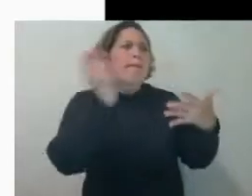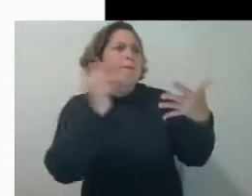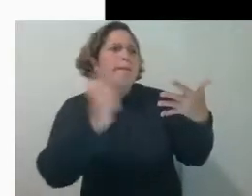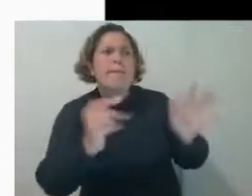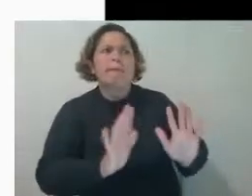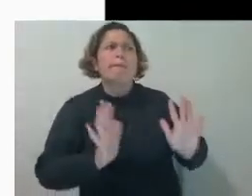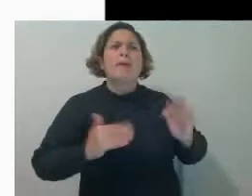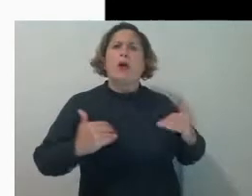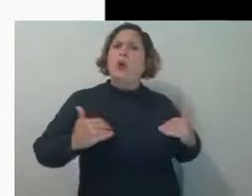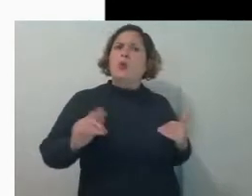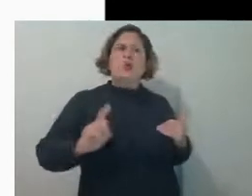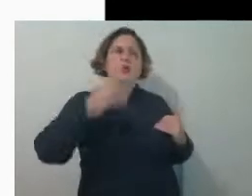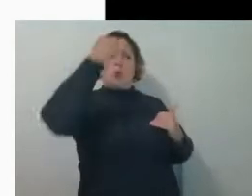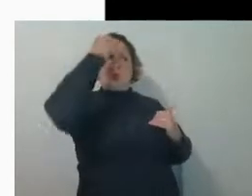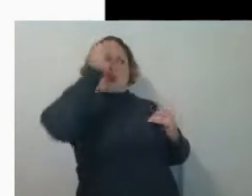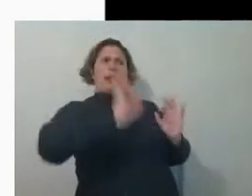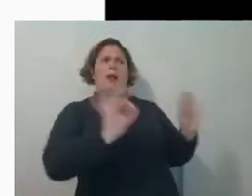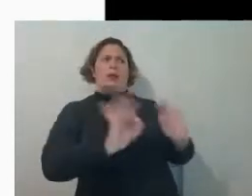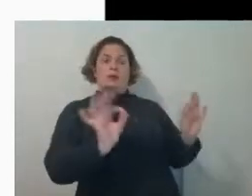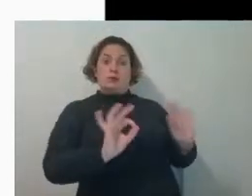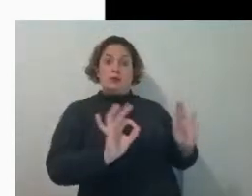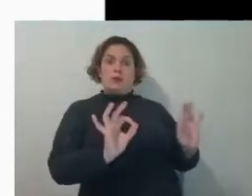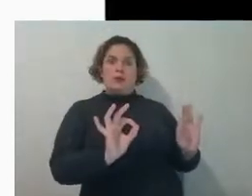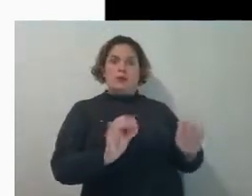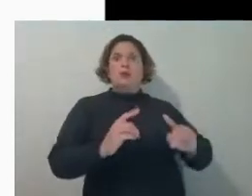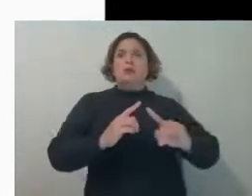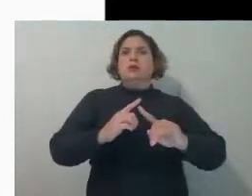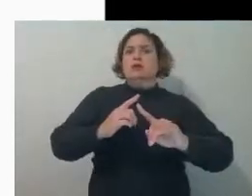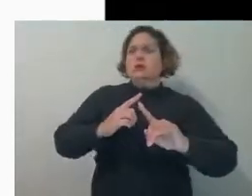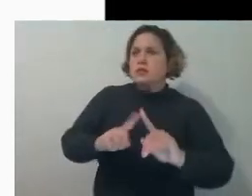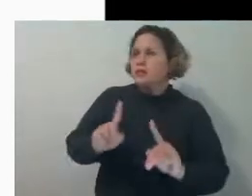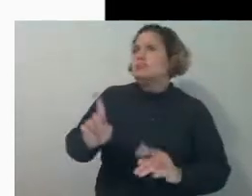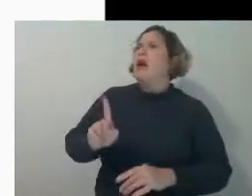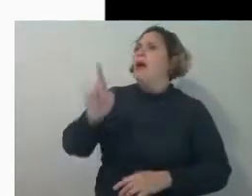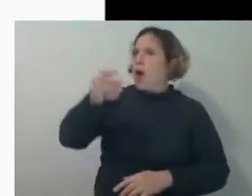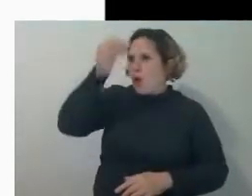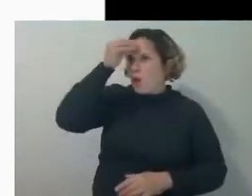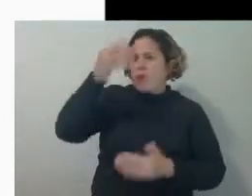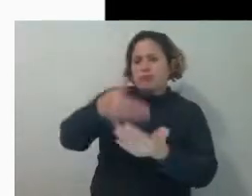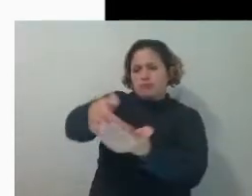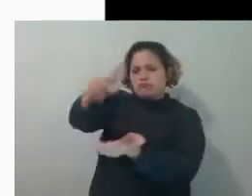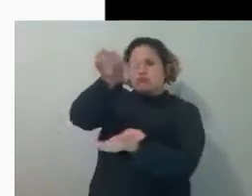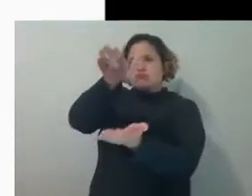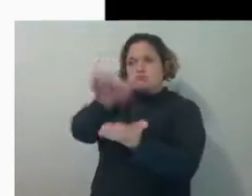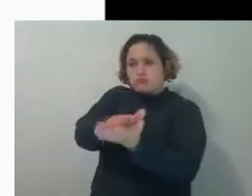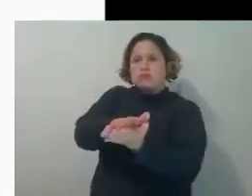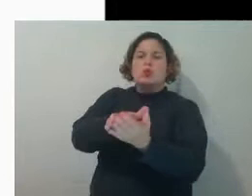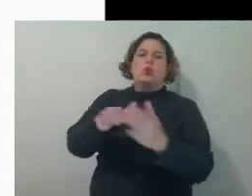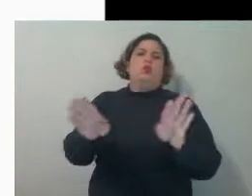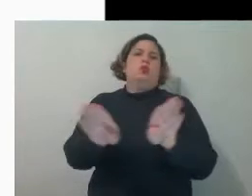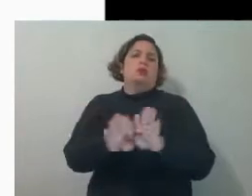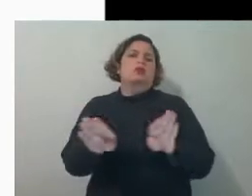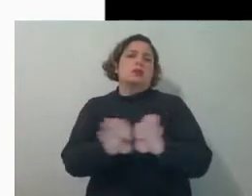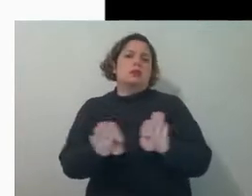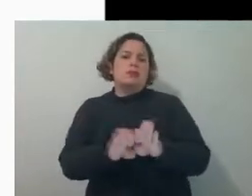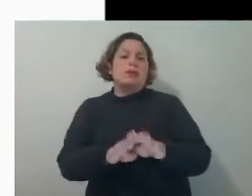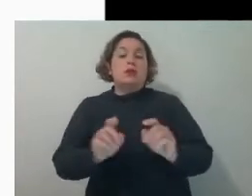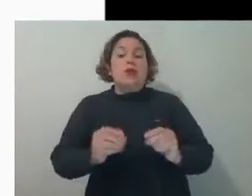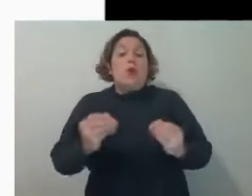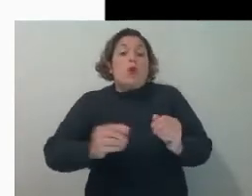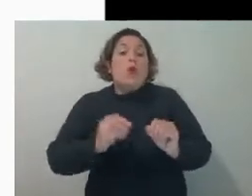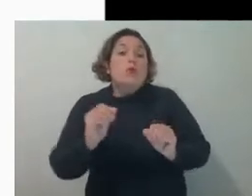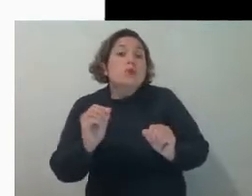uma ideia, mais ou menos assim que funcionam as fiscalizações de denúncias de maus tratos aqui